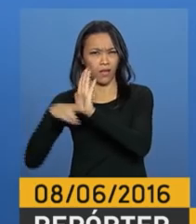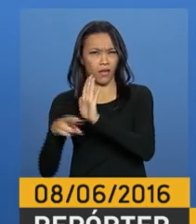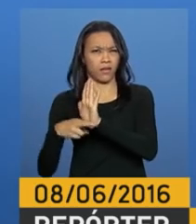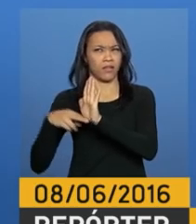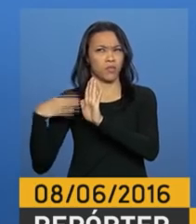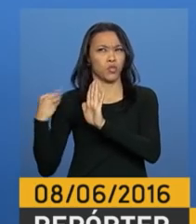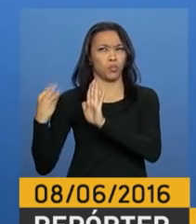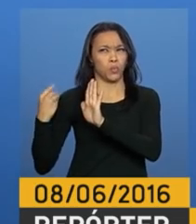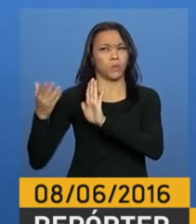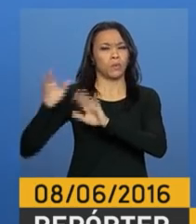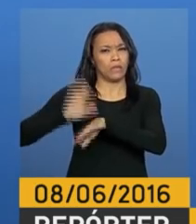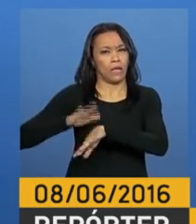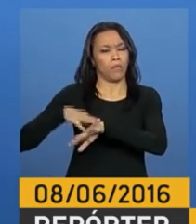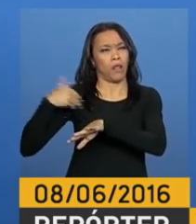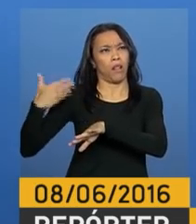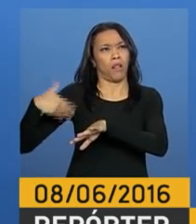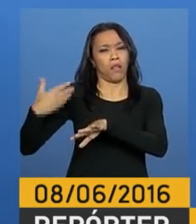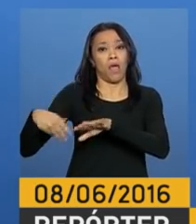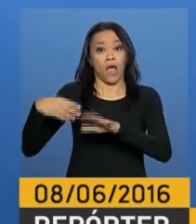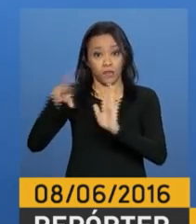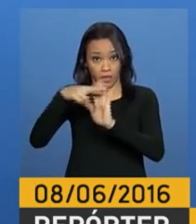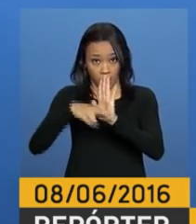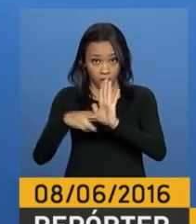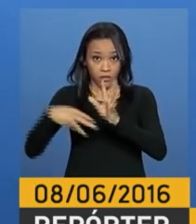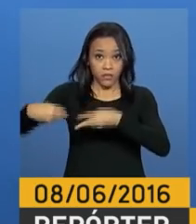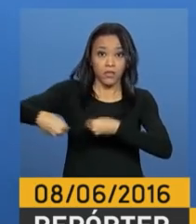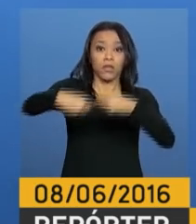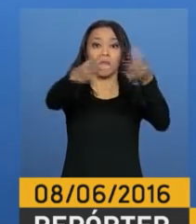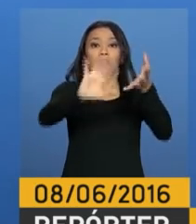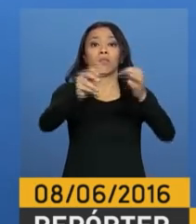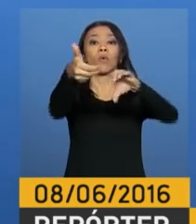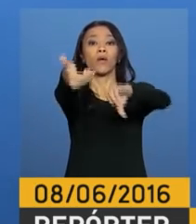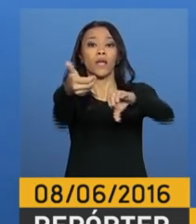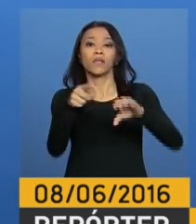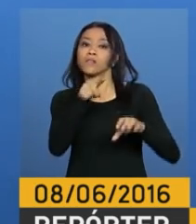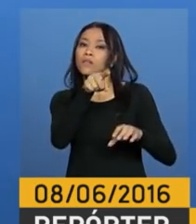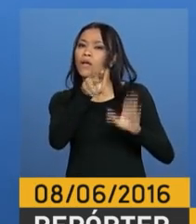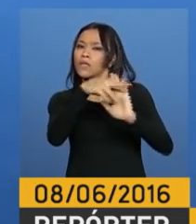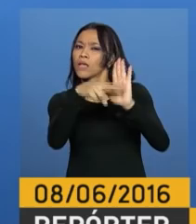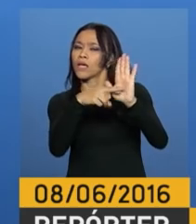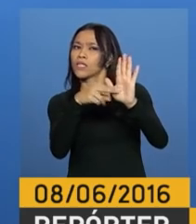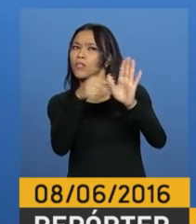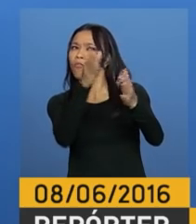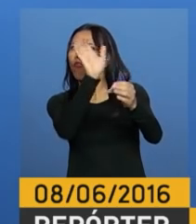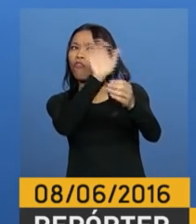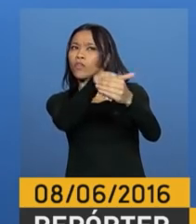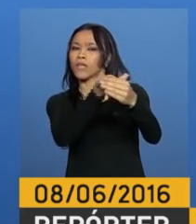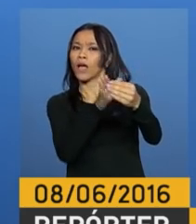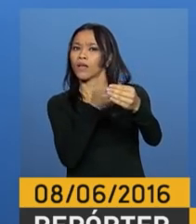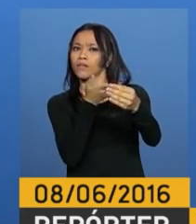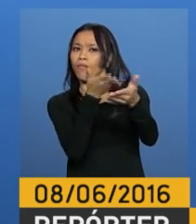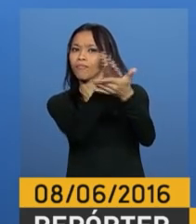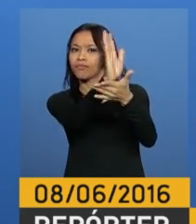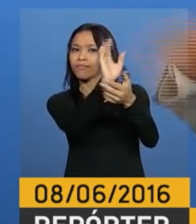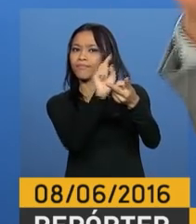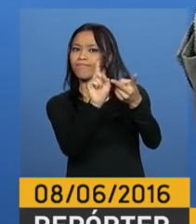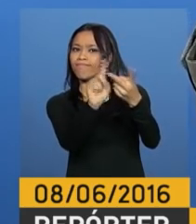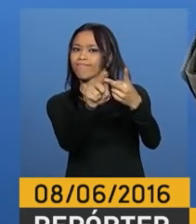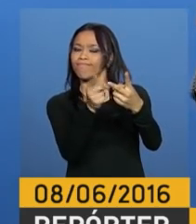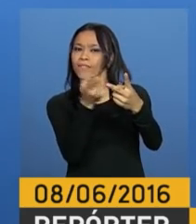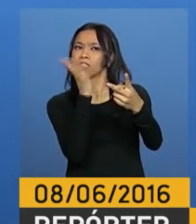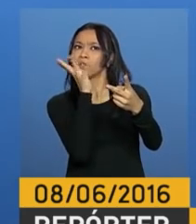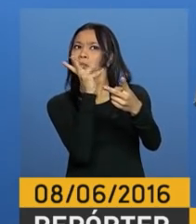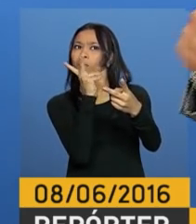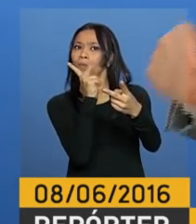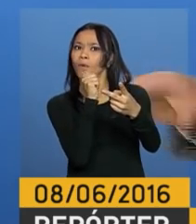tempo as medidas encaminhadas ao congresso nacional elas estão sendo votadas elas estão sendo com sessões que